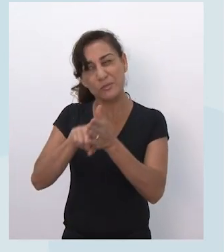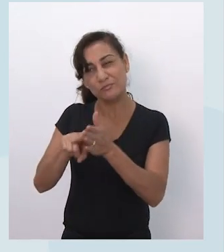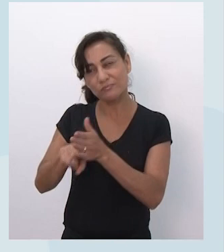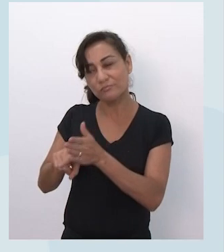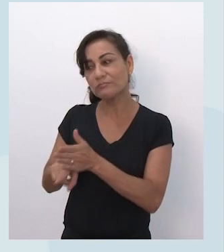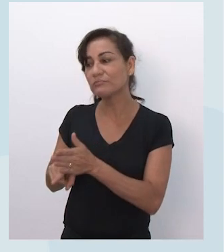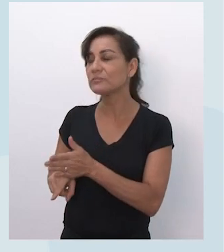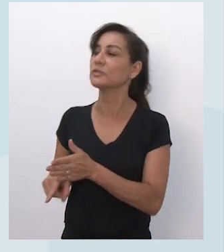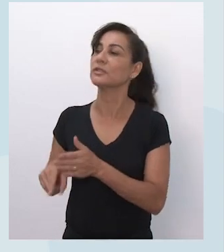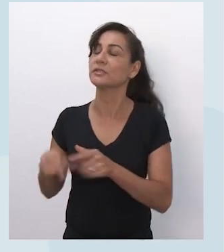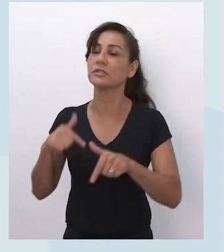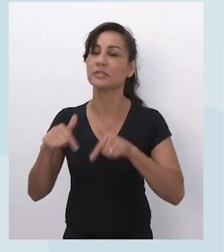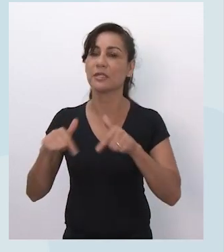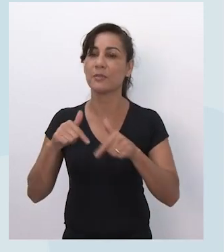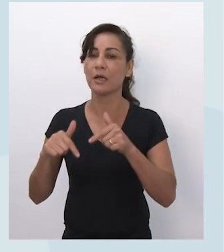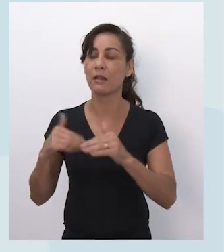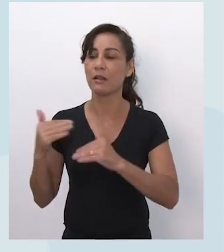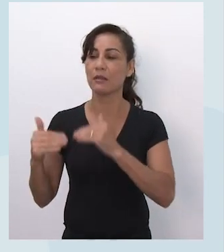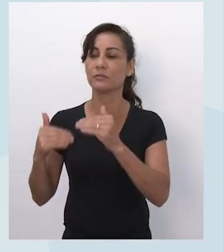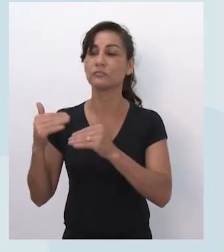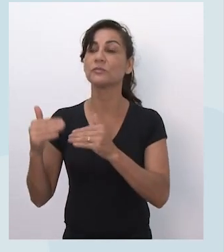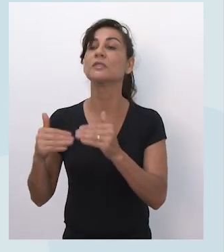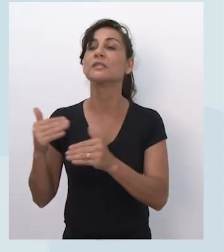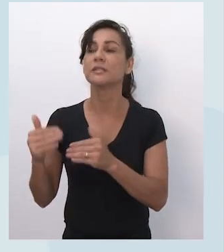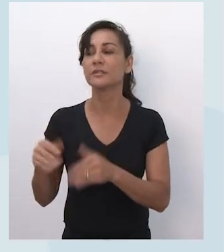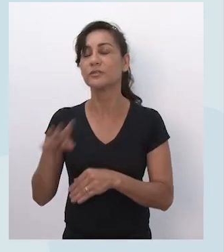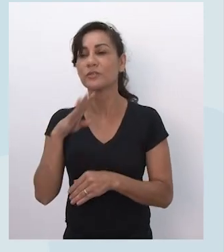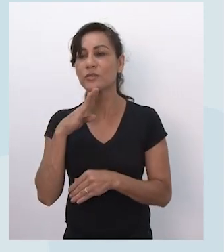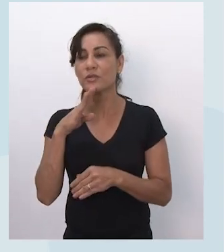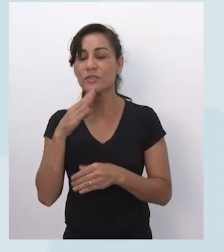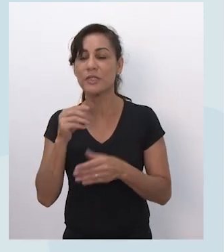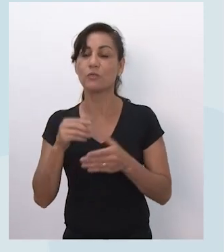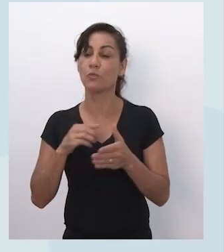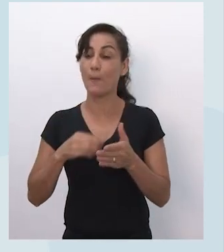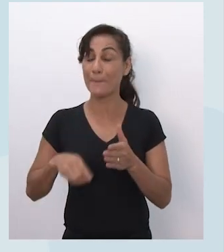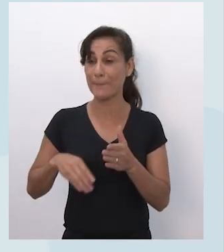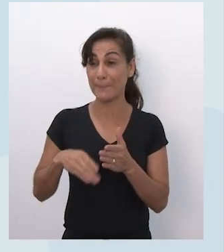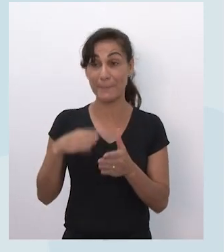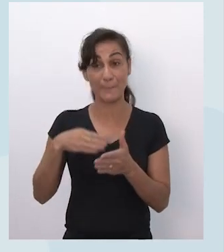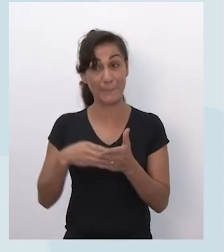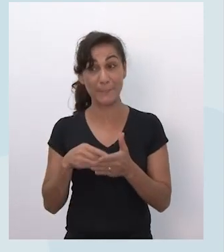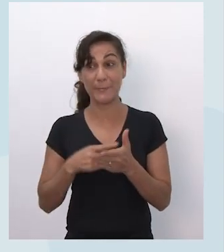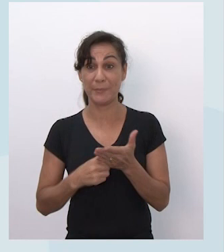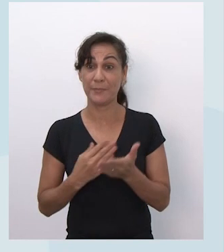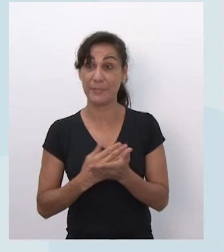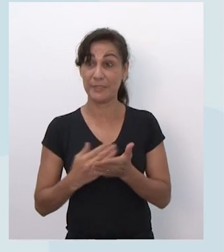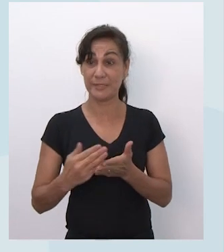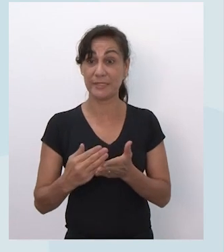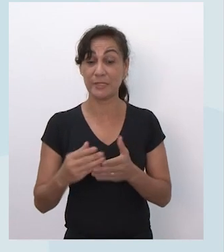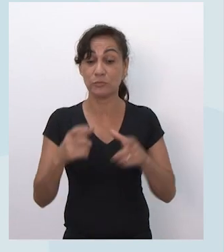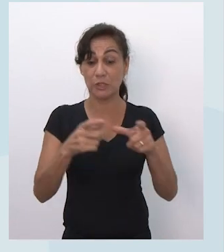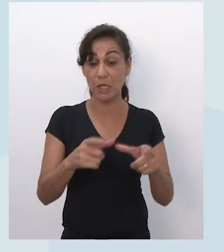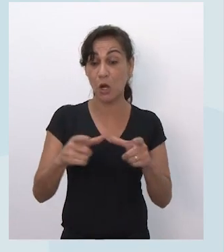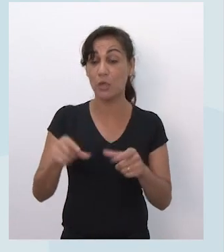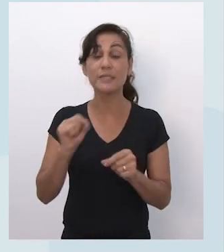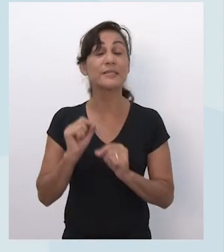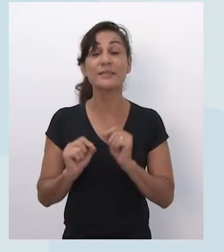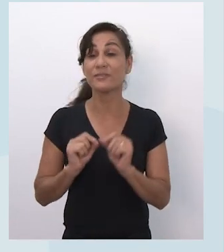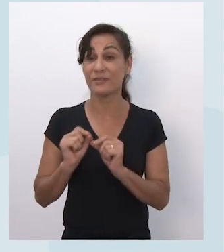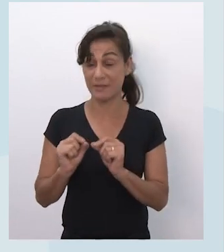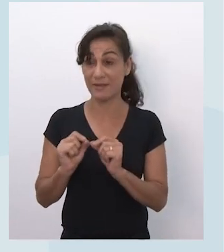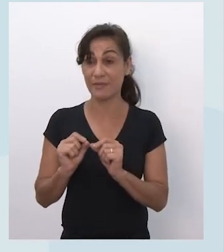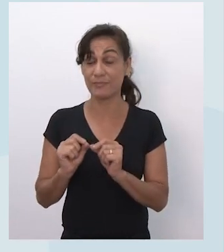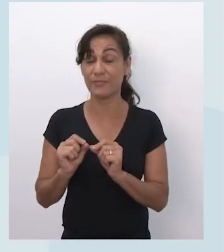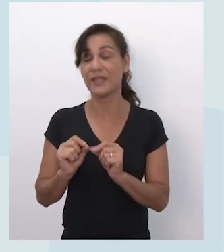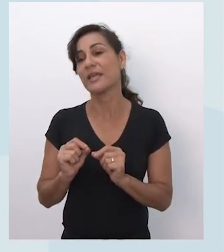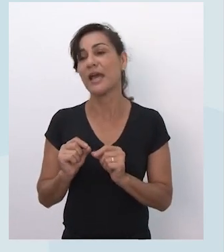que a gente trabalha ao longo das aulas, trabalha principalmente com esse princípio da extensão. Já o princípio da localização, ele considera